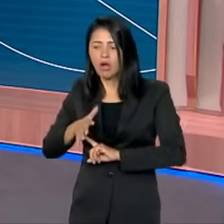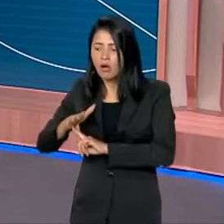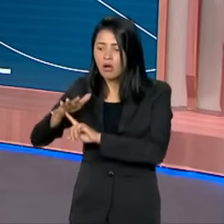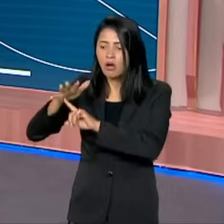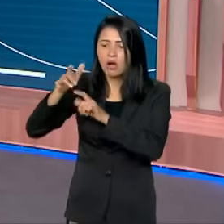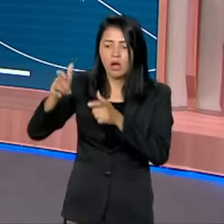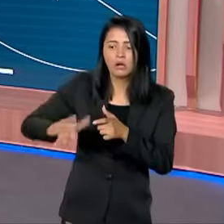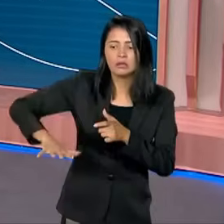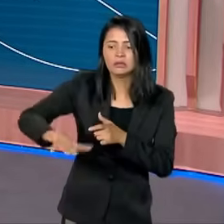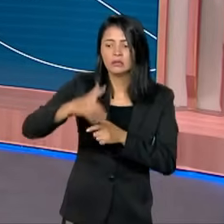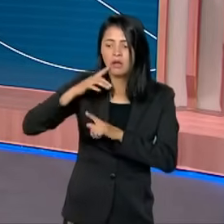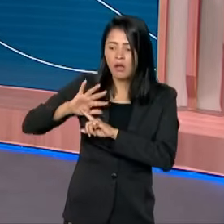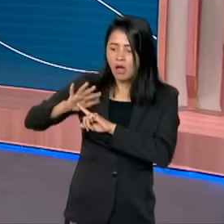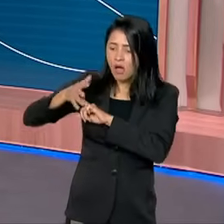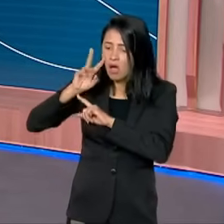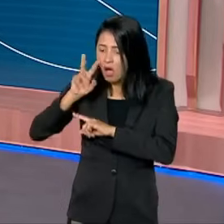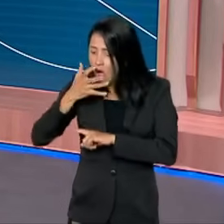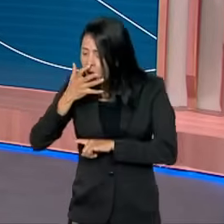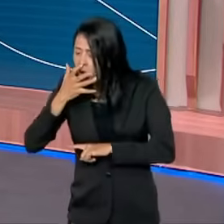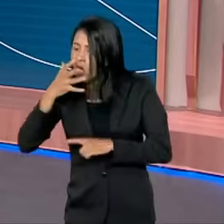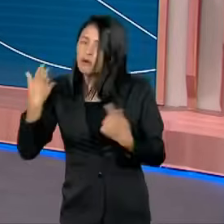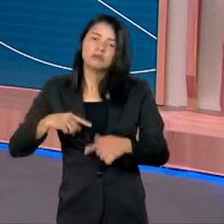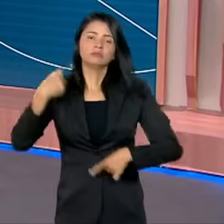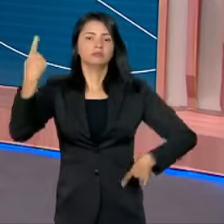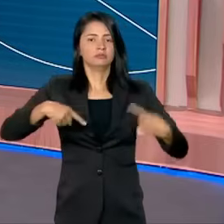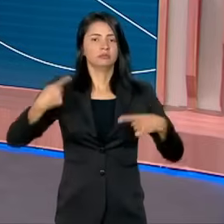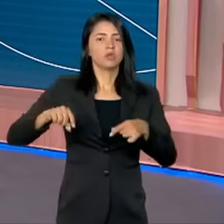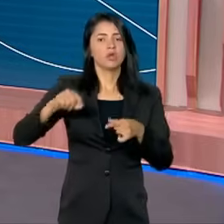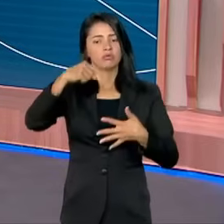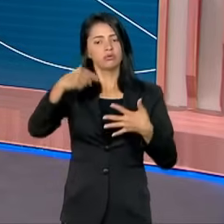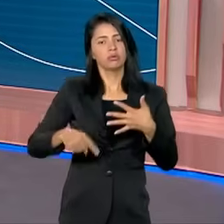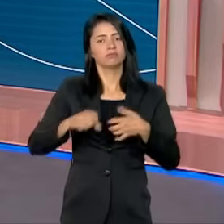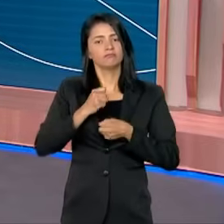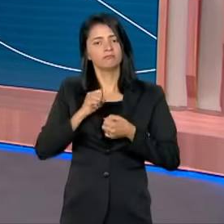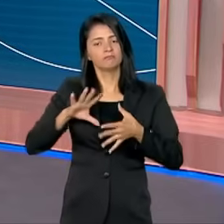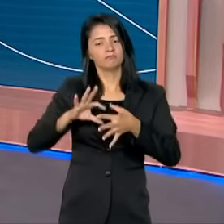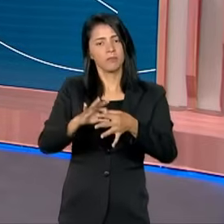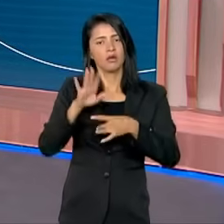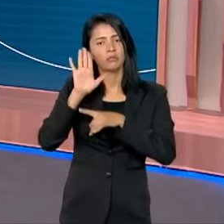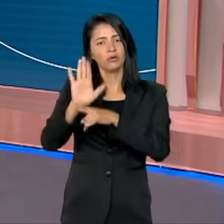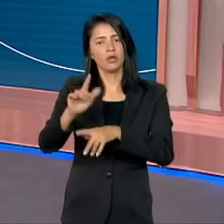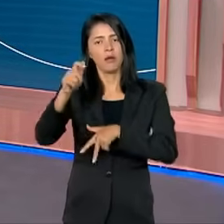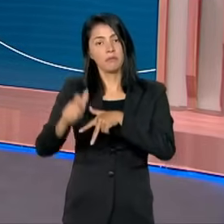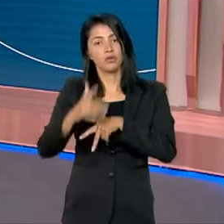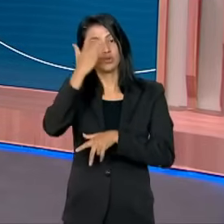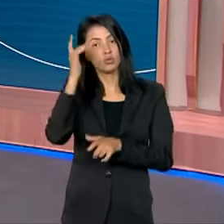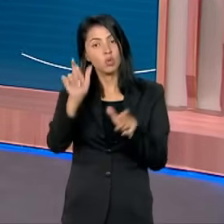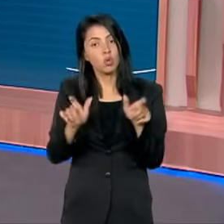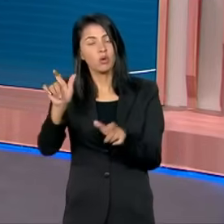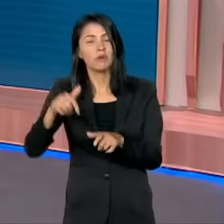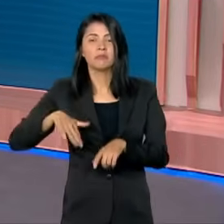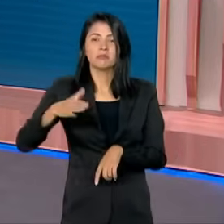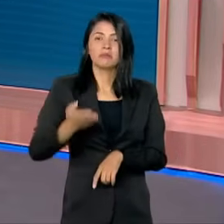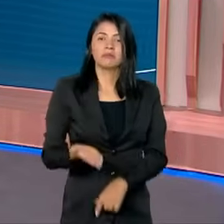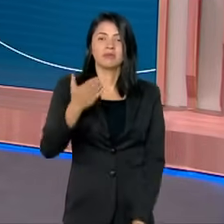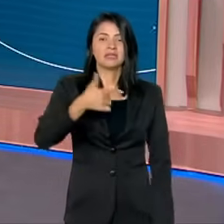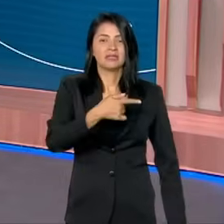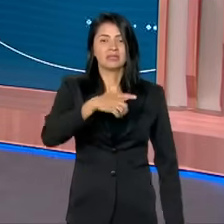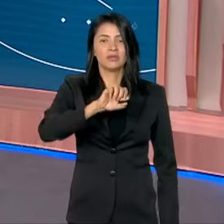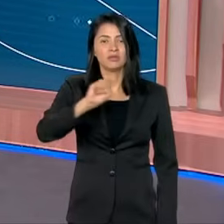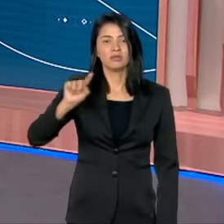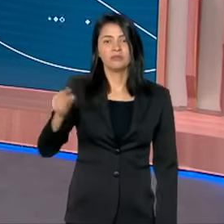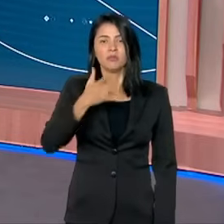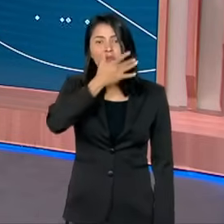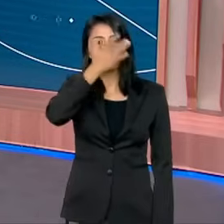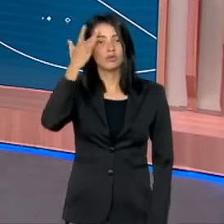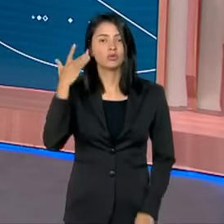áreas afetadas pelas chuvas e discutiram ações integradas de auxílio às vítimas. Já são mais de 780 mil